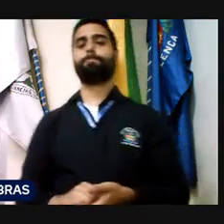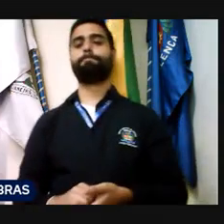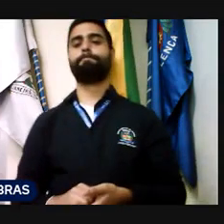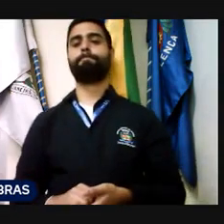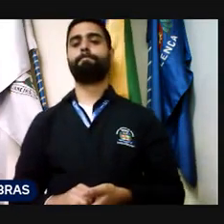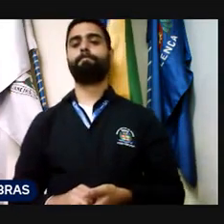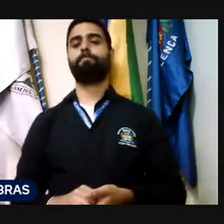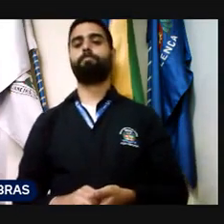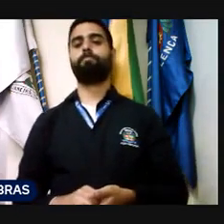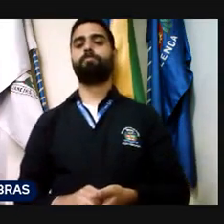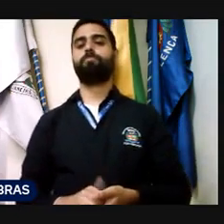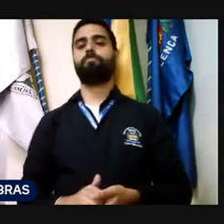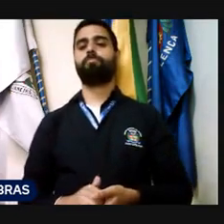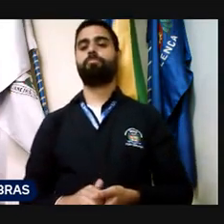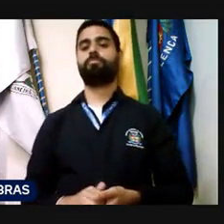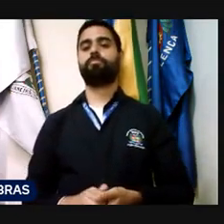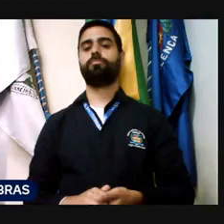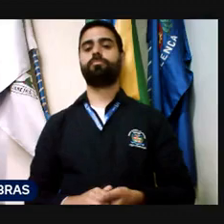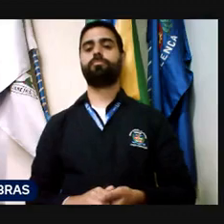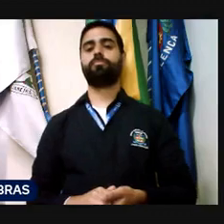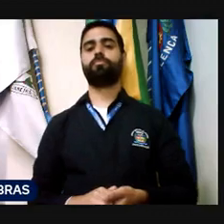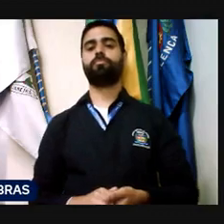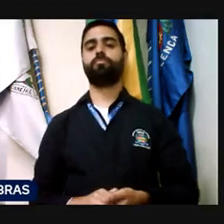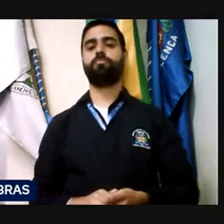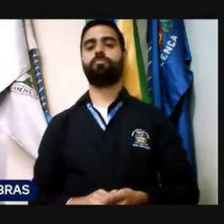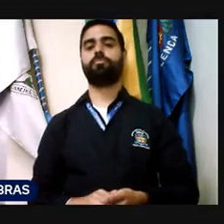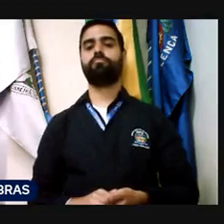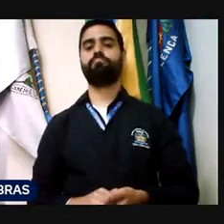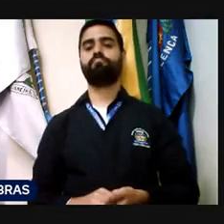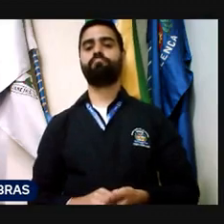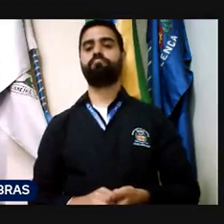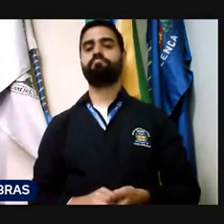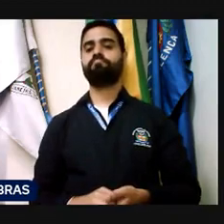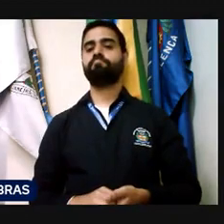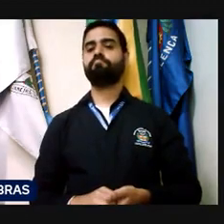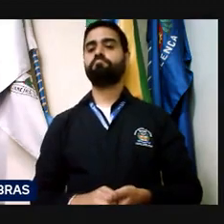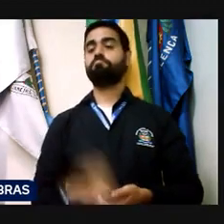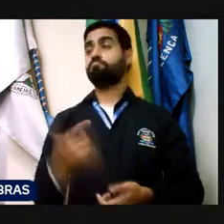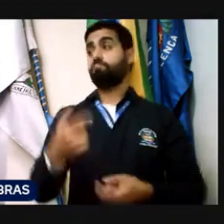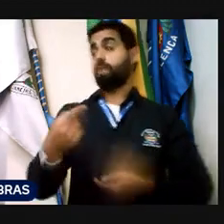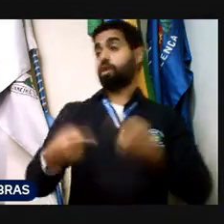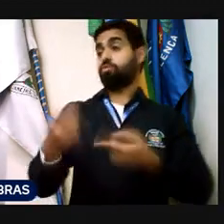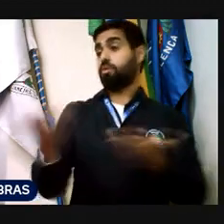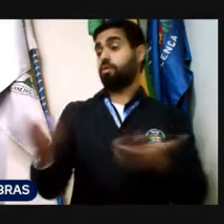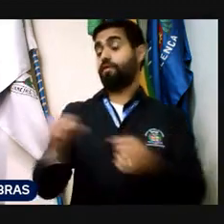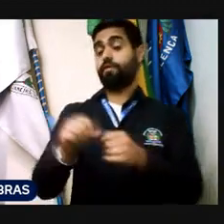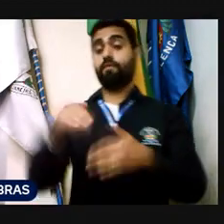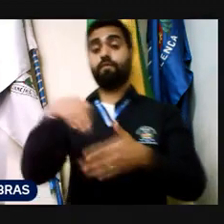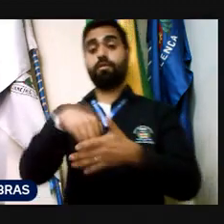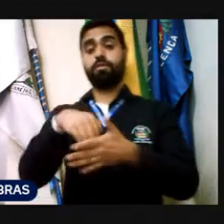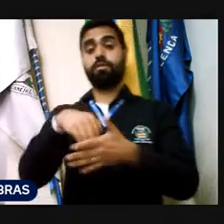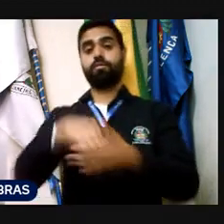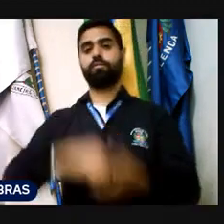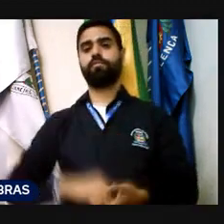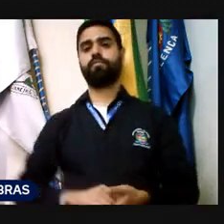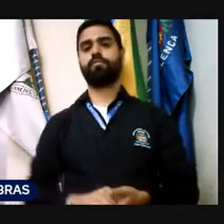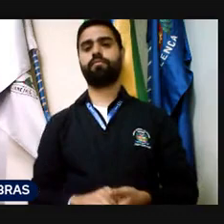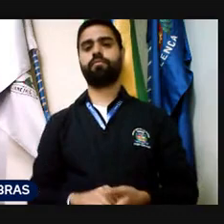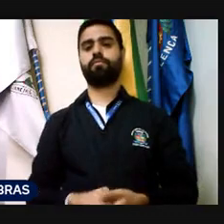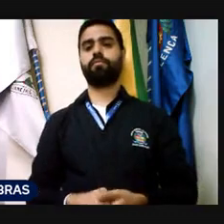discussão. Não havendo nenhum vereador que ele discutir, passo ao regime de votação. Os vereadores que